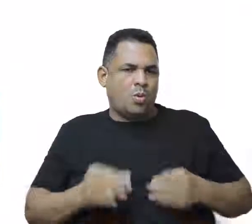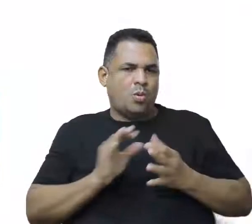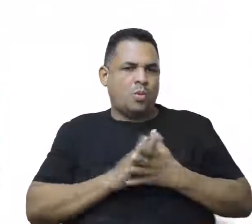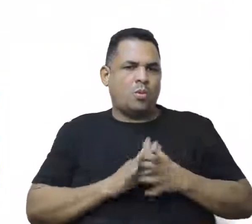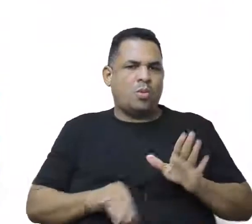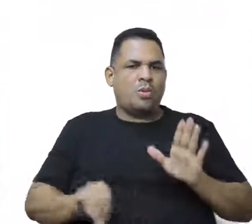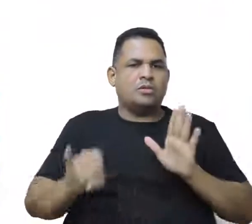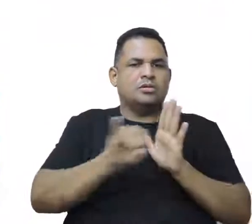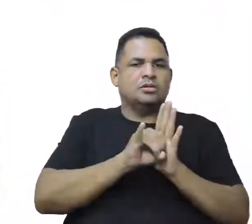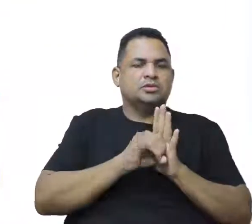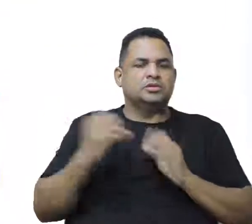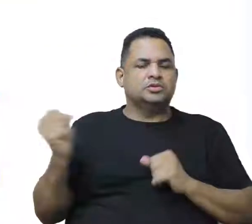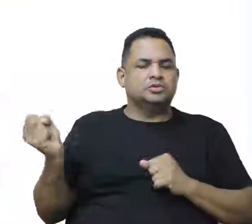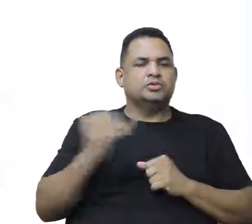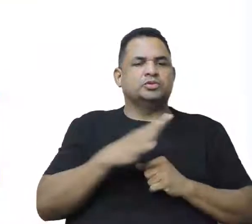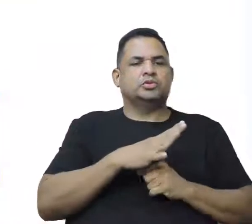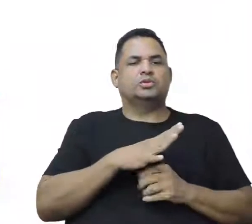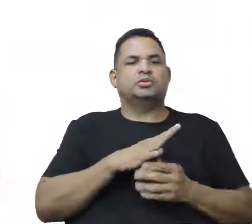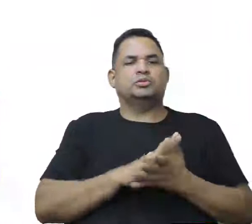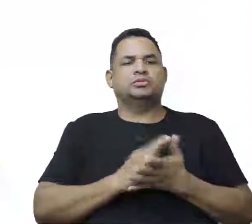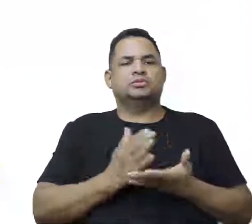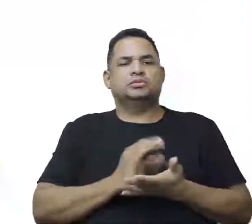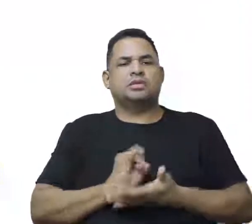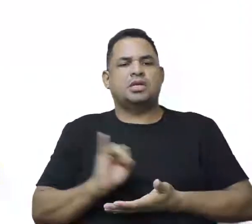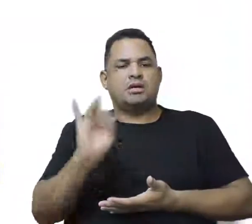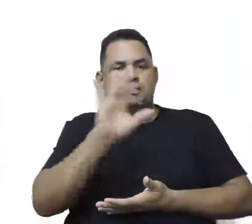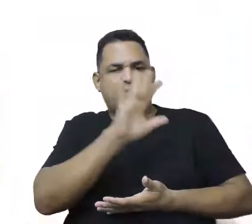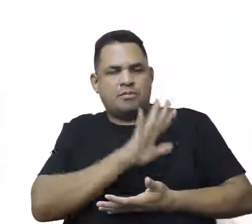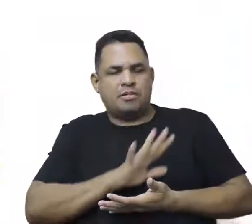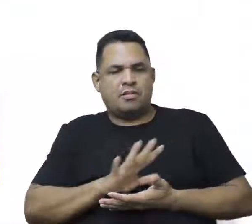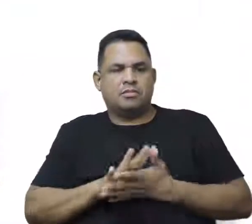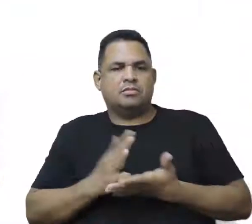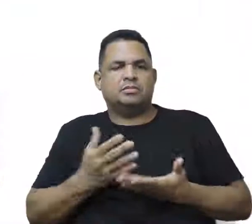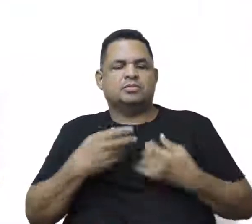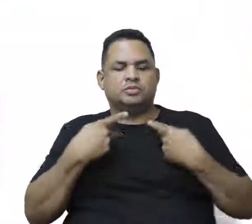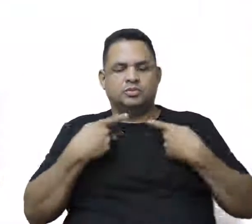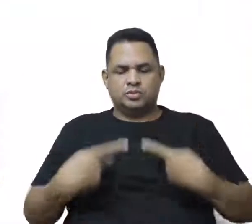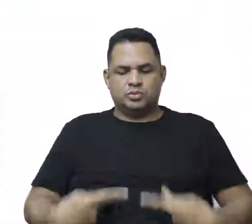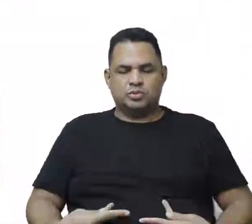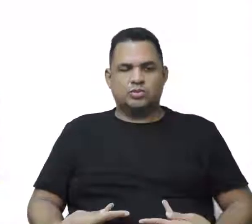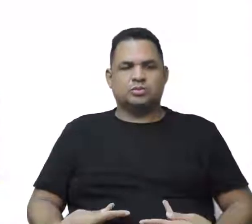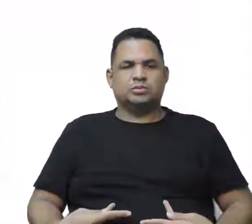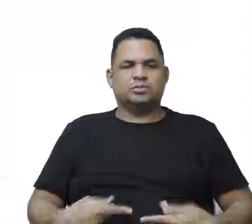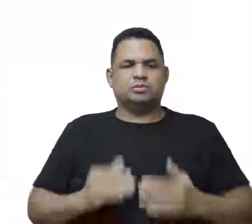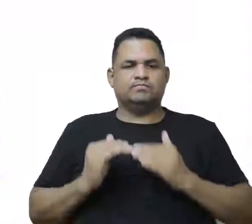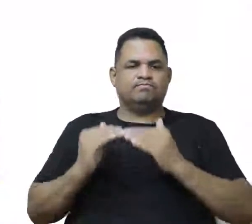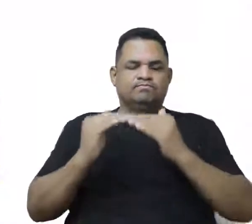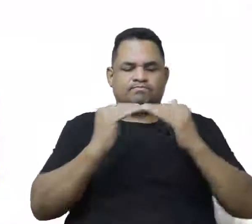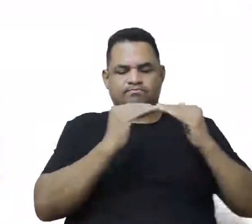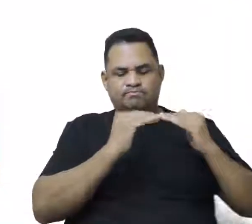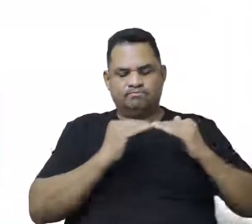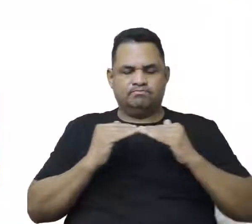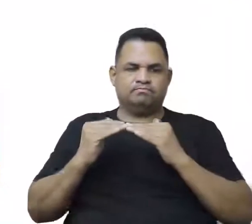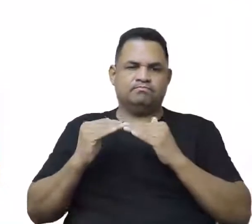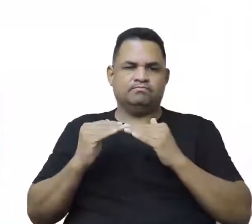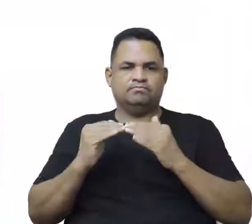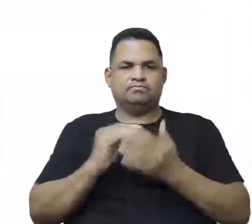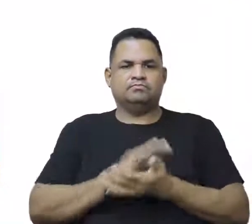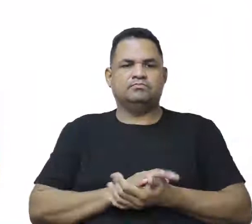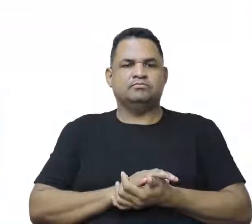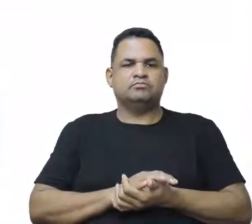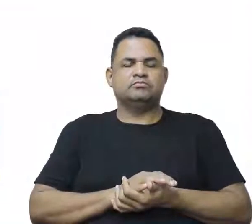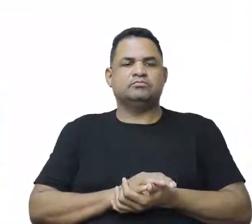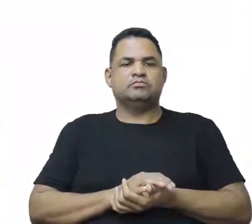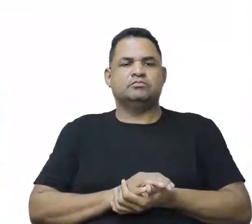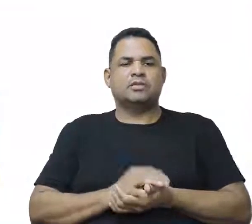identidade juvenil, a educação física, questões voltadas à imagem e os padrões,